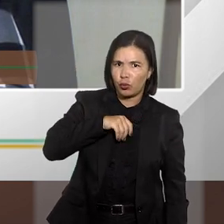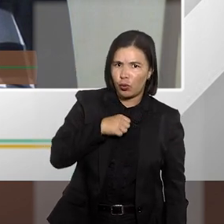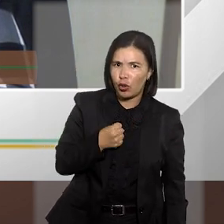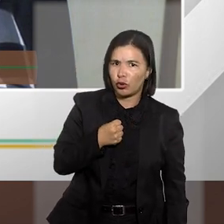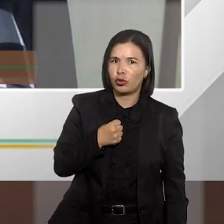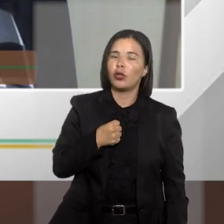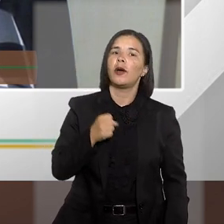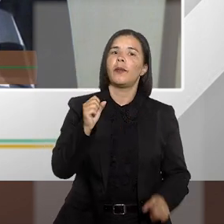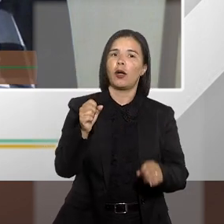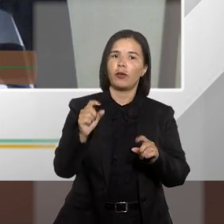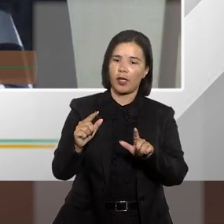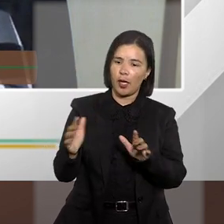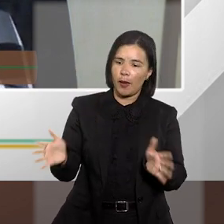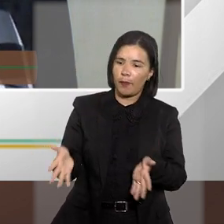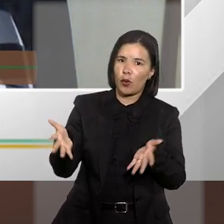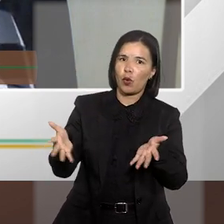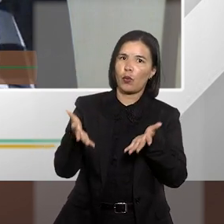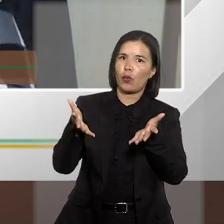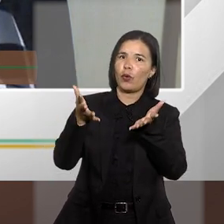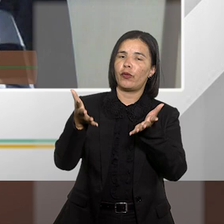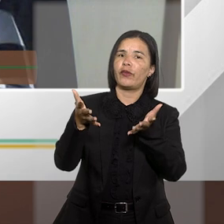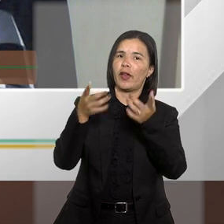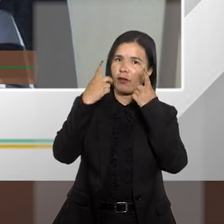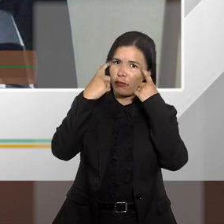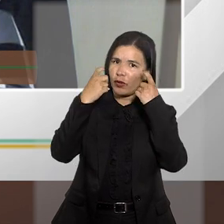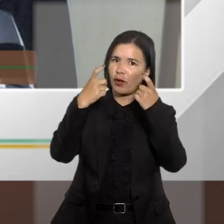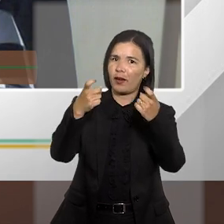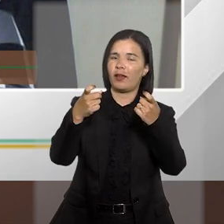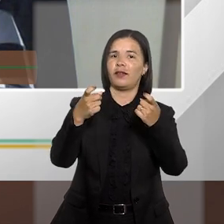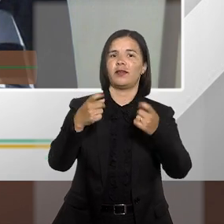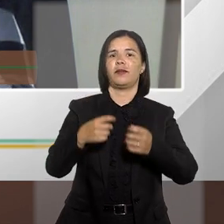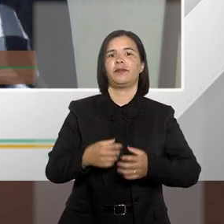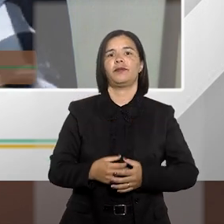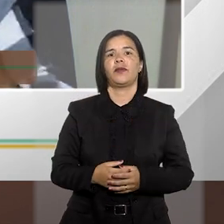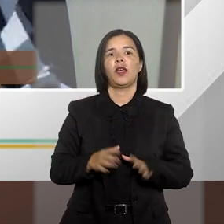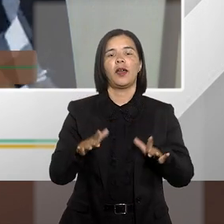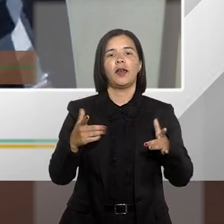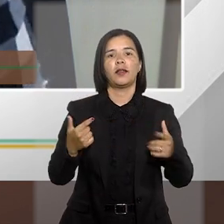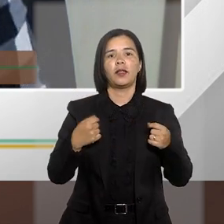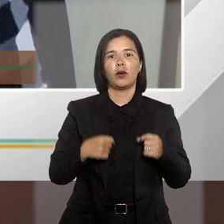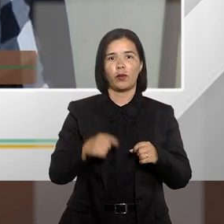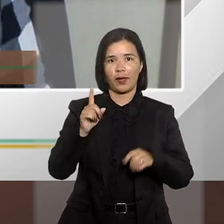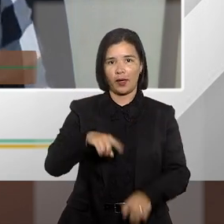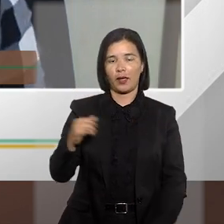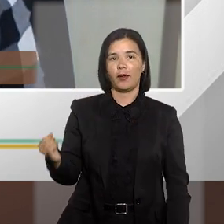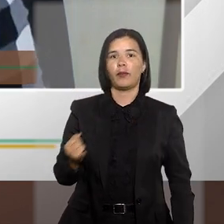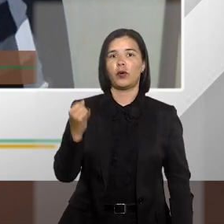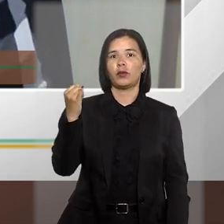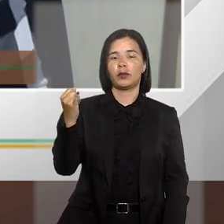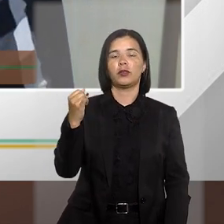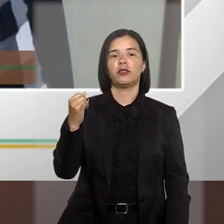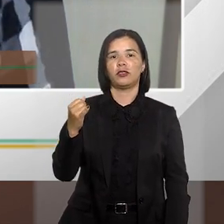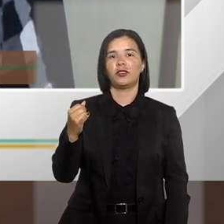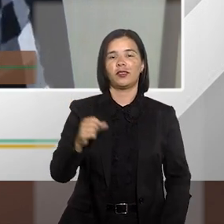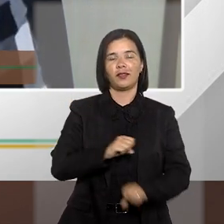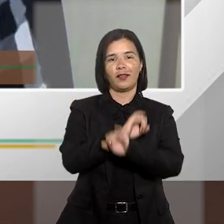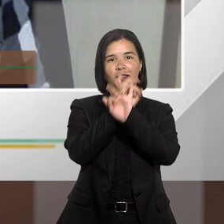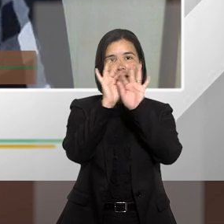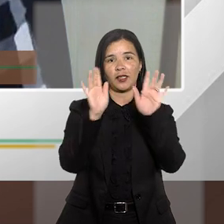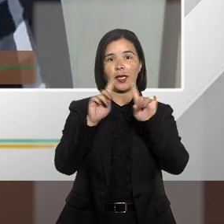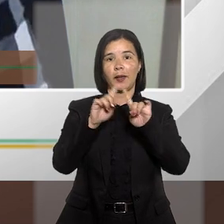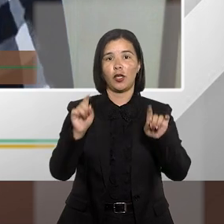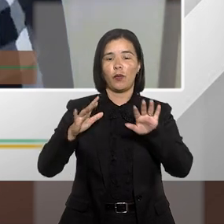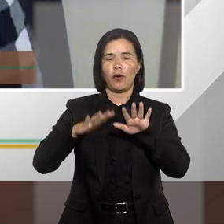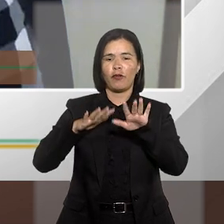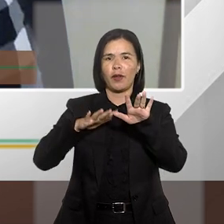central para promover o que a gente chama de correção. Então, a gente quer importante colocar esses elementos. Mas o movimento LGBT